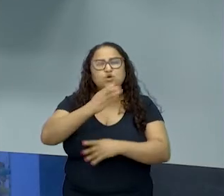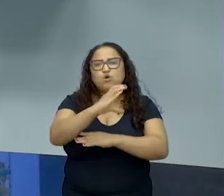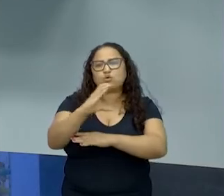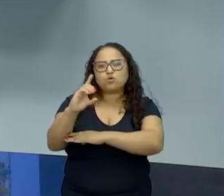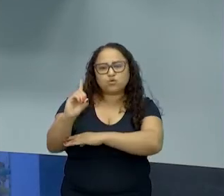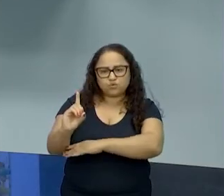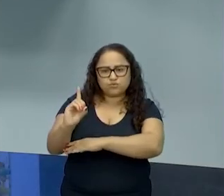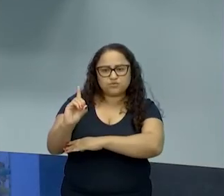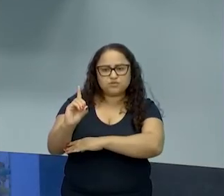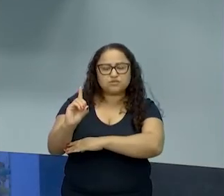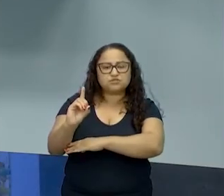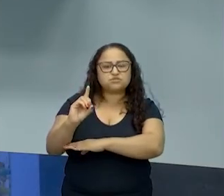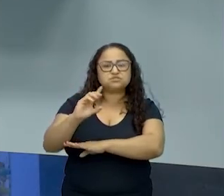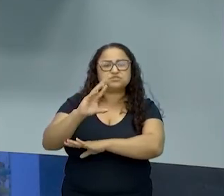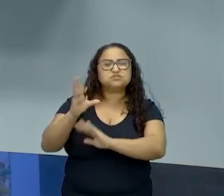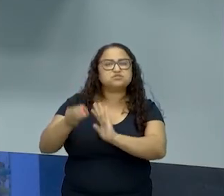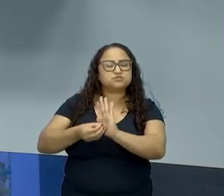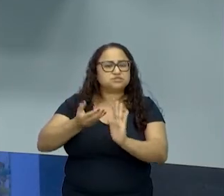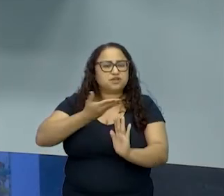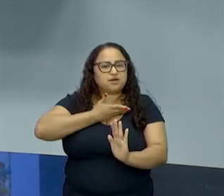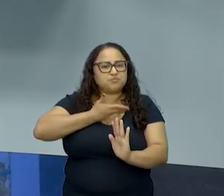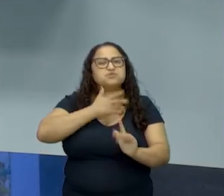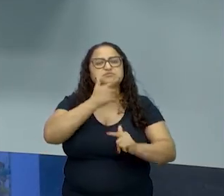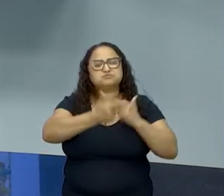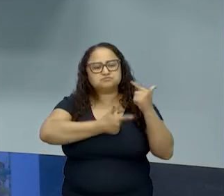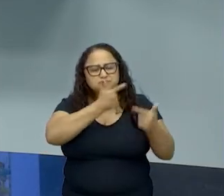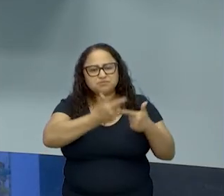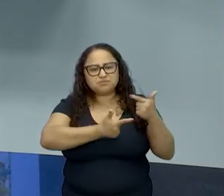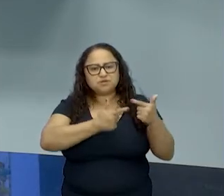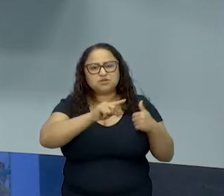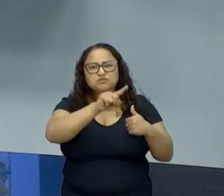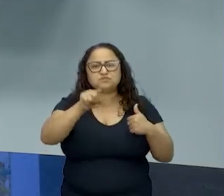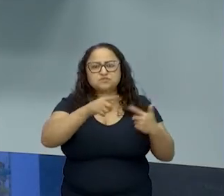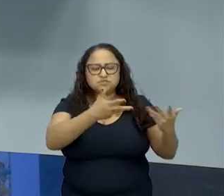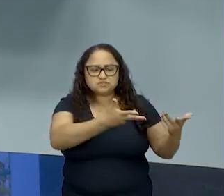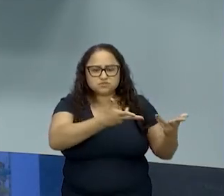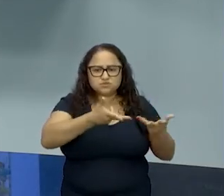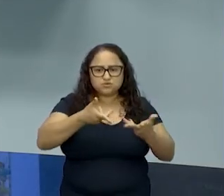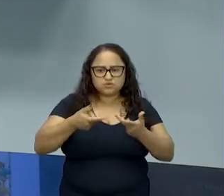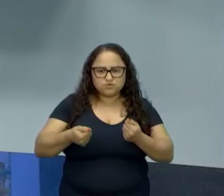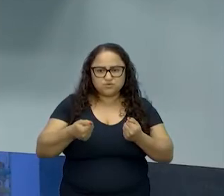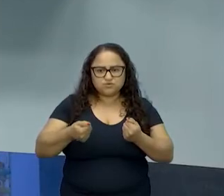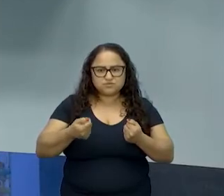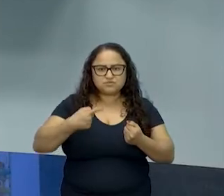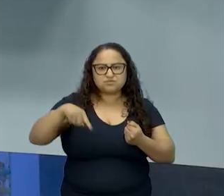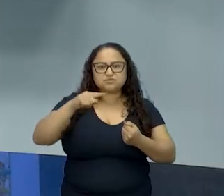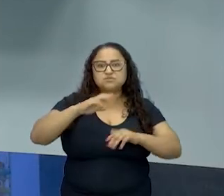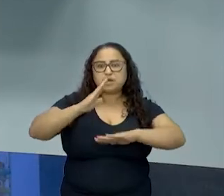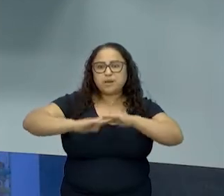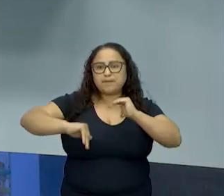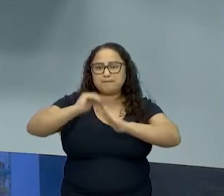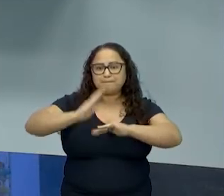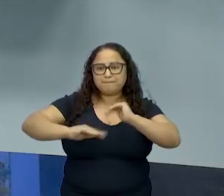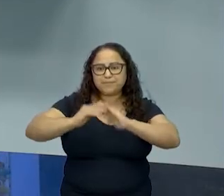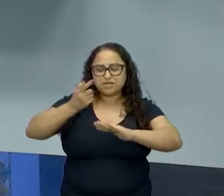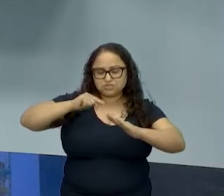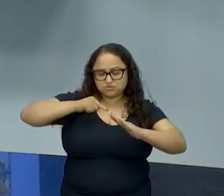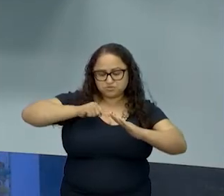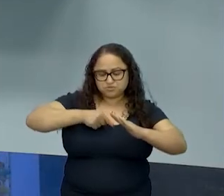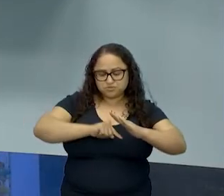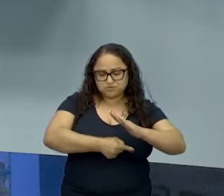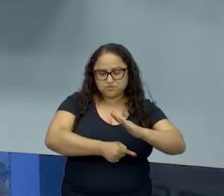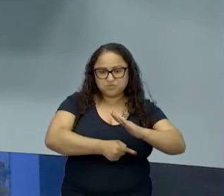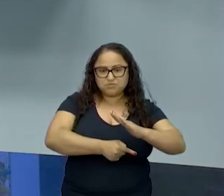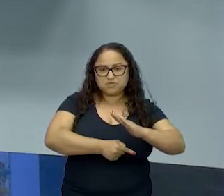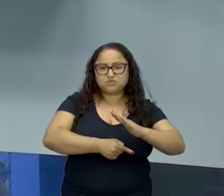coordenadores, né? E dar a oportunidade para vocês fazer o convite das nossas boas práticas, do nosso aprofundamento, do